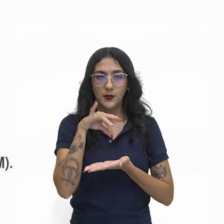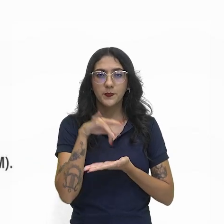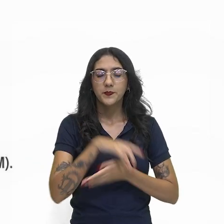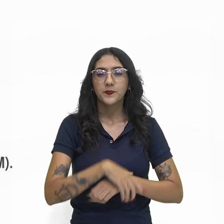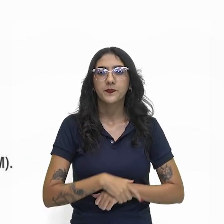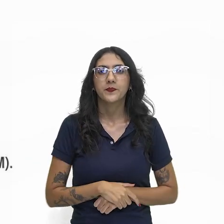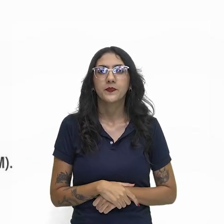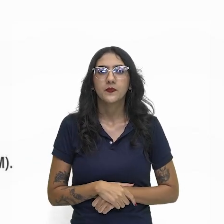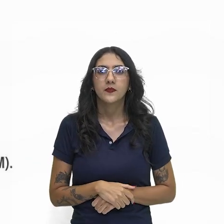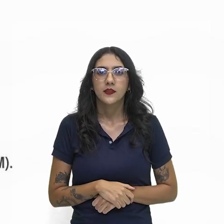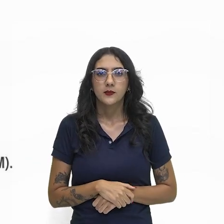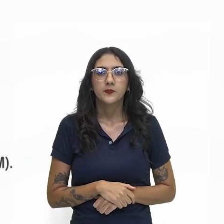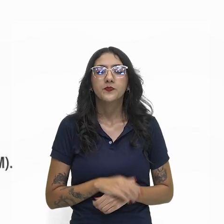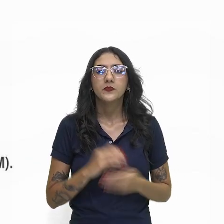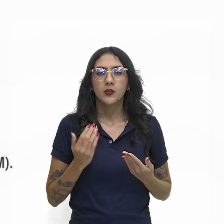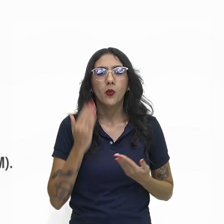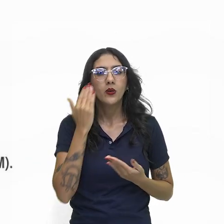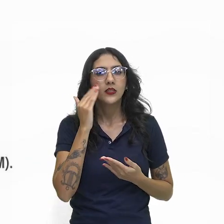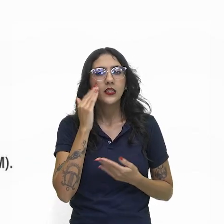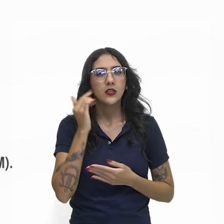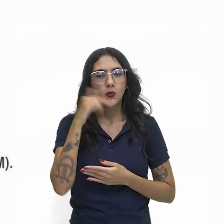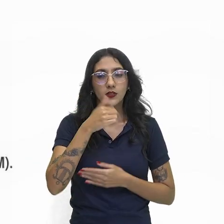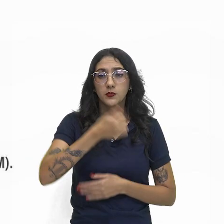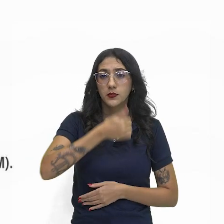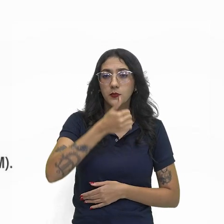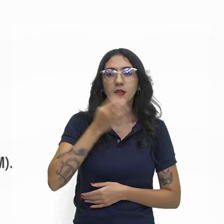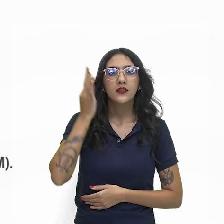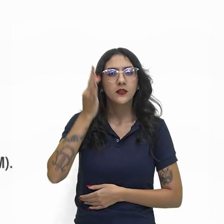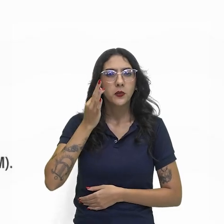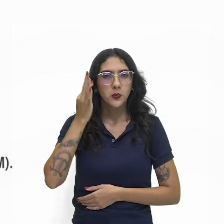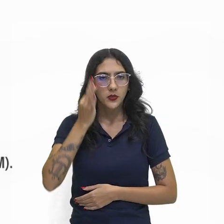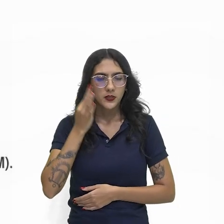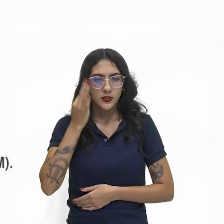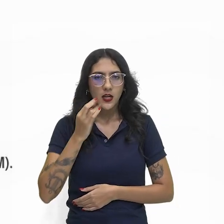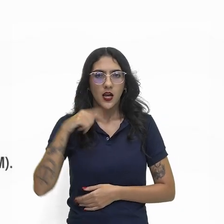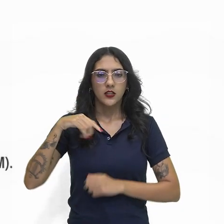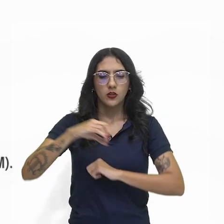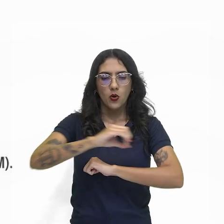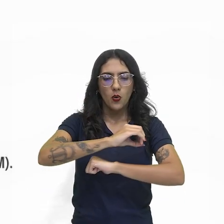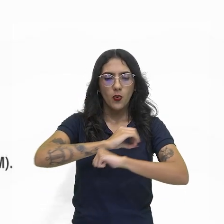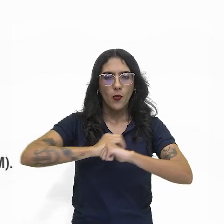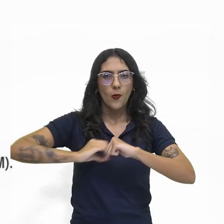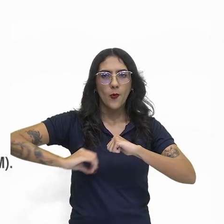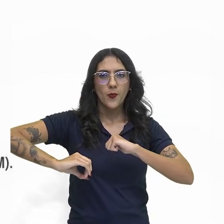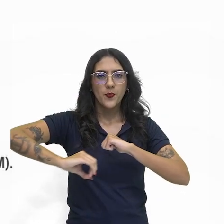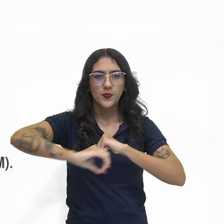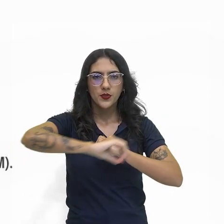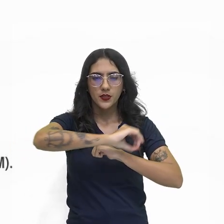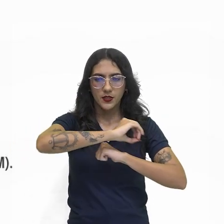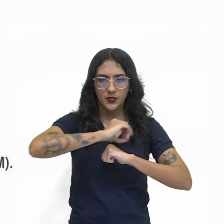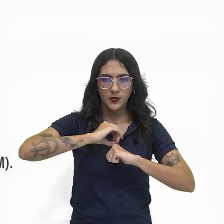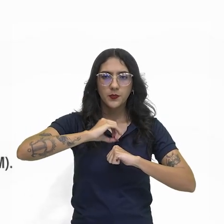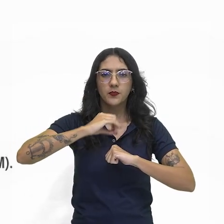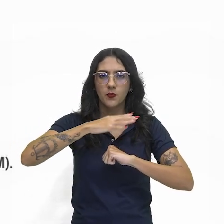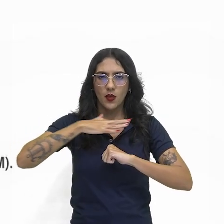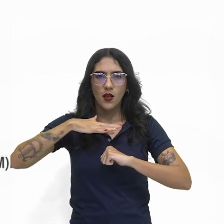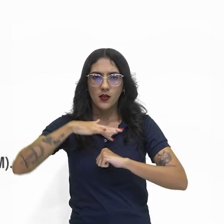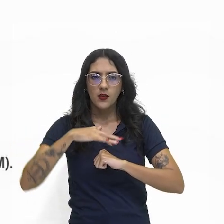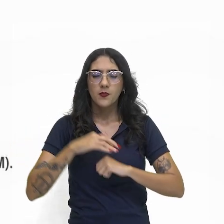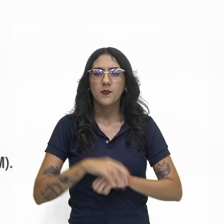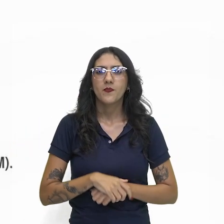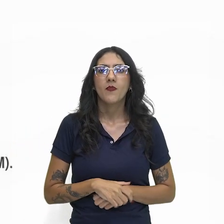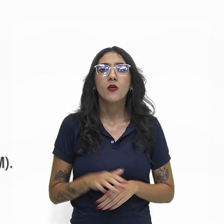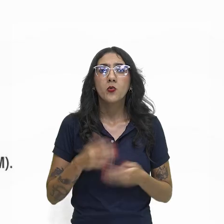2022. De acordo com a primeira lei de Kepler, as órbitas dos planetas que se movem em torno do Sol